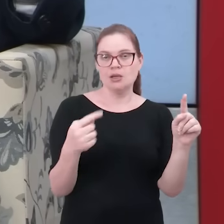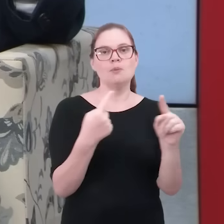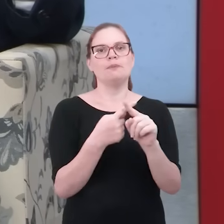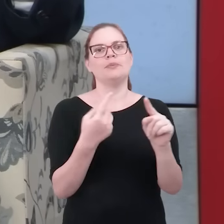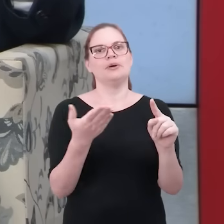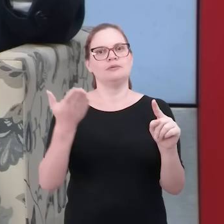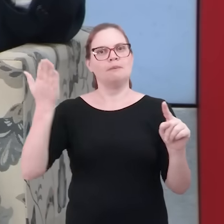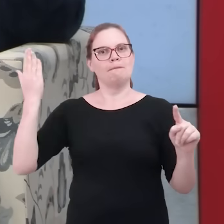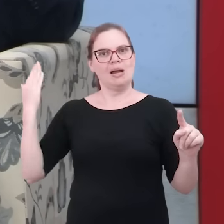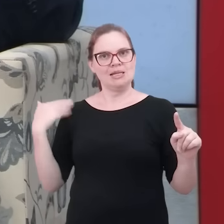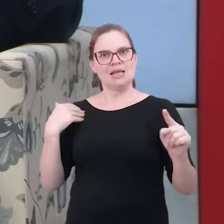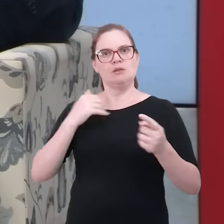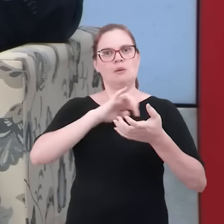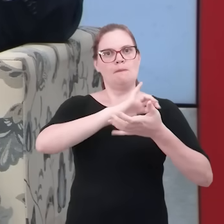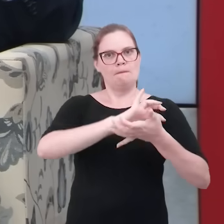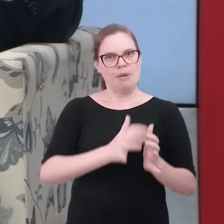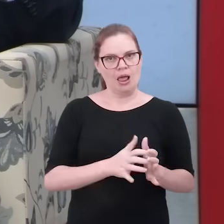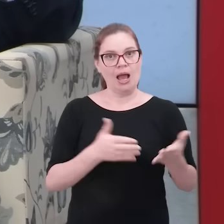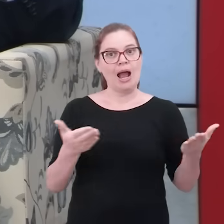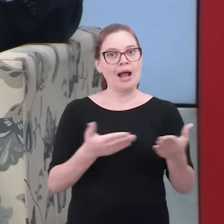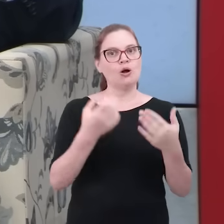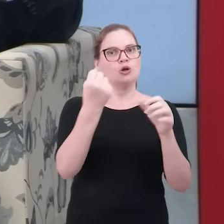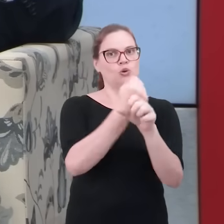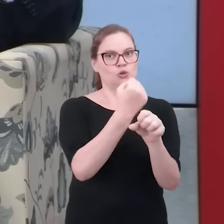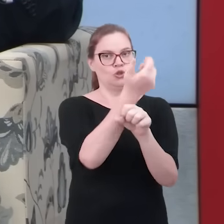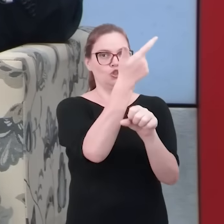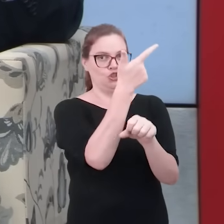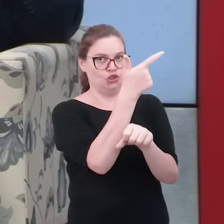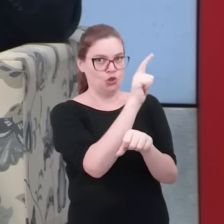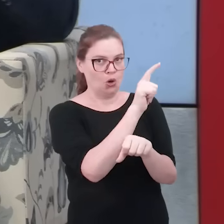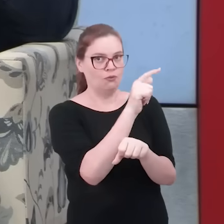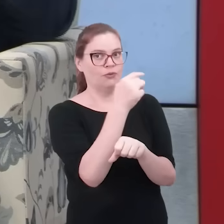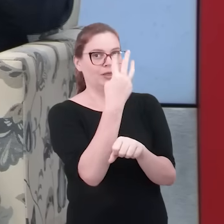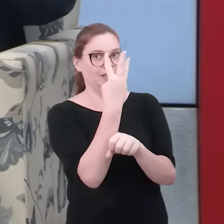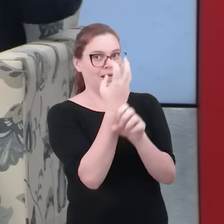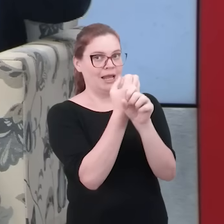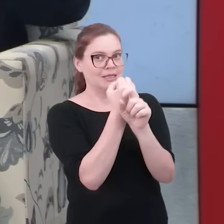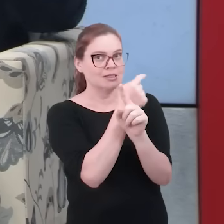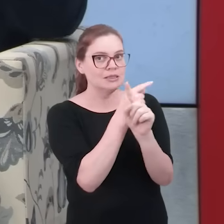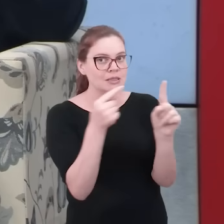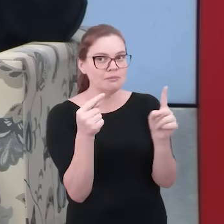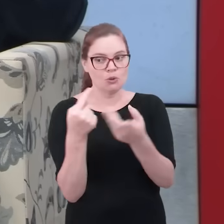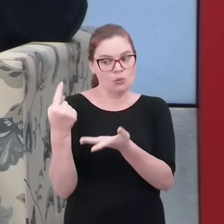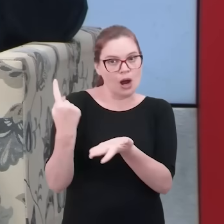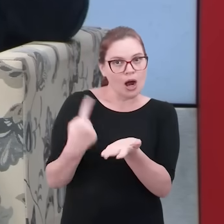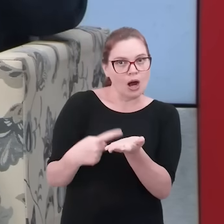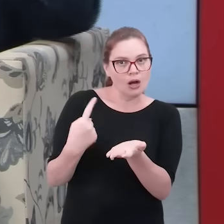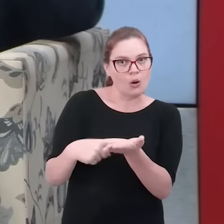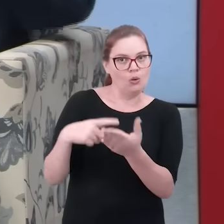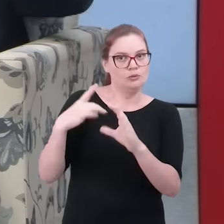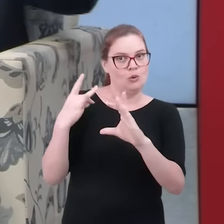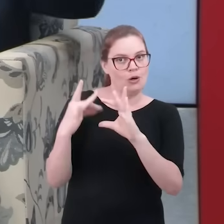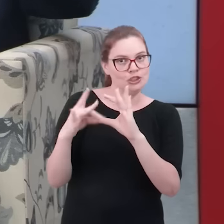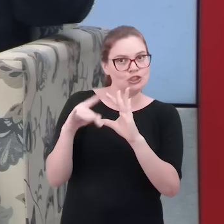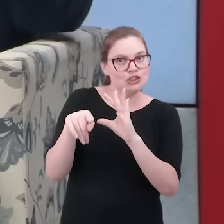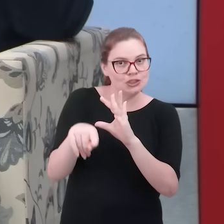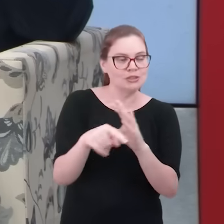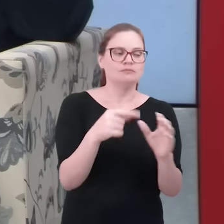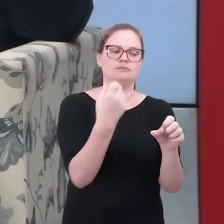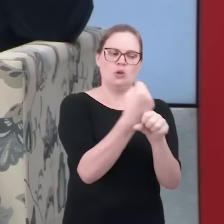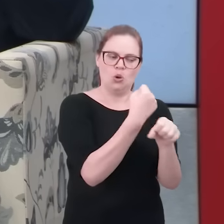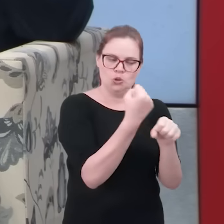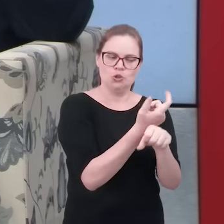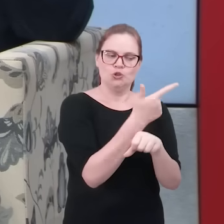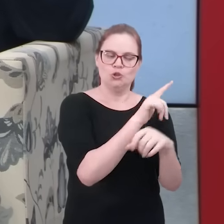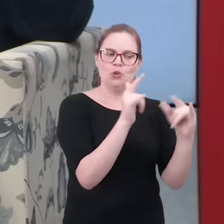Destruído lá em Tito, reconstruído agora dentro da grande tribulação, com acordo com o anticristo. Devolve as terras, Israel